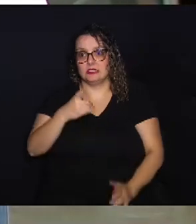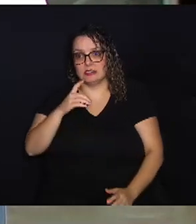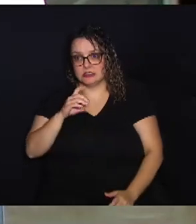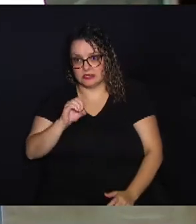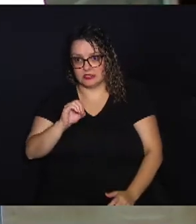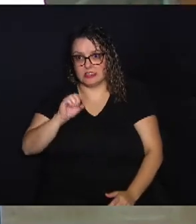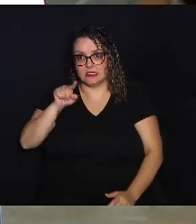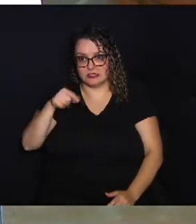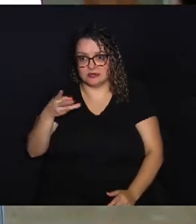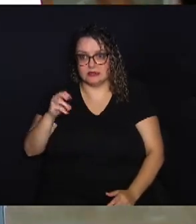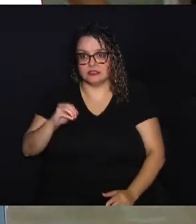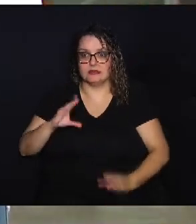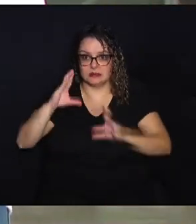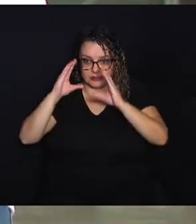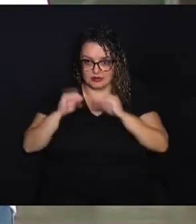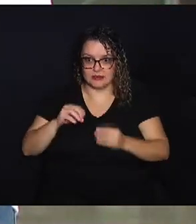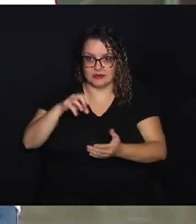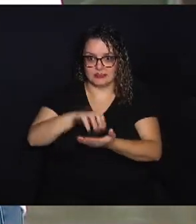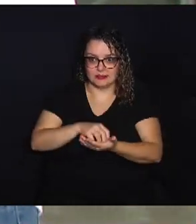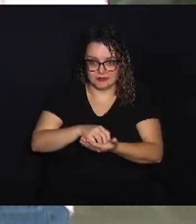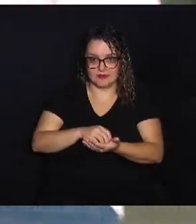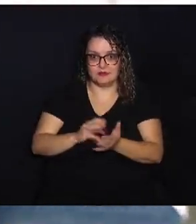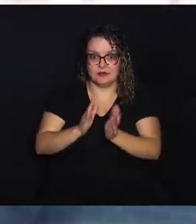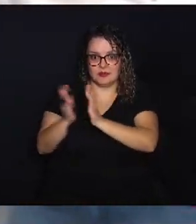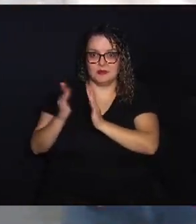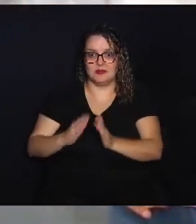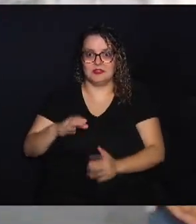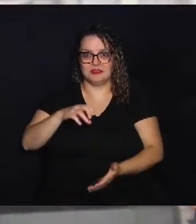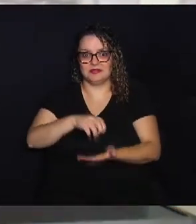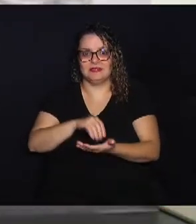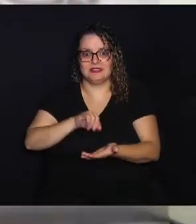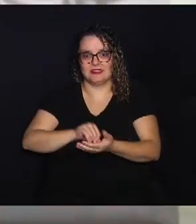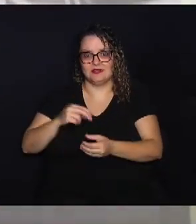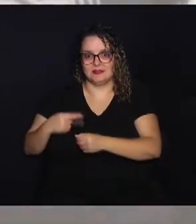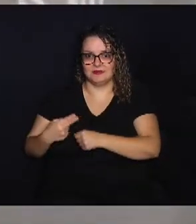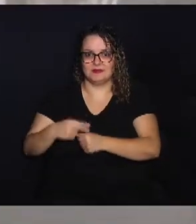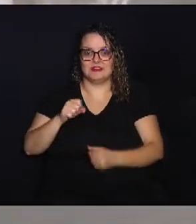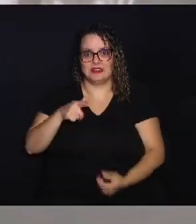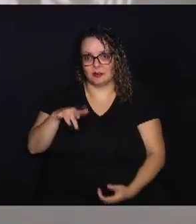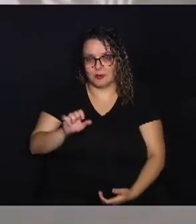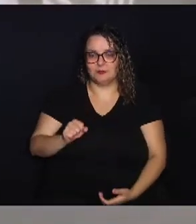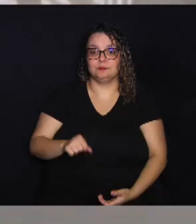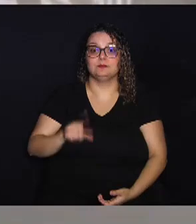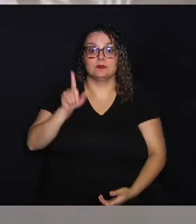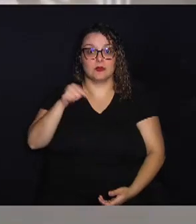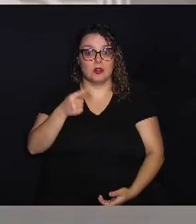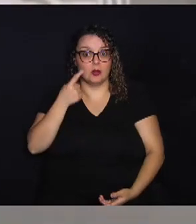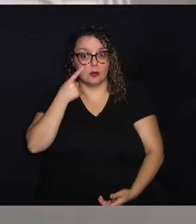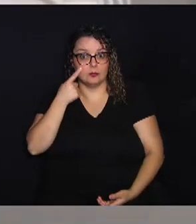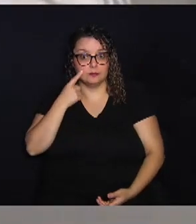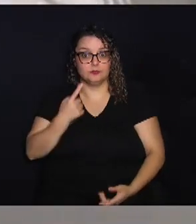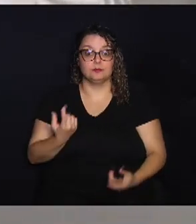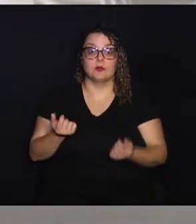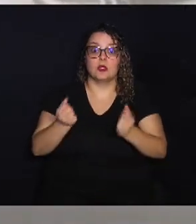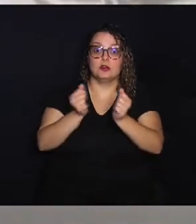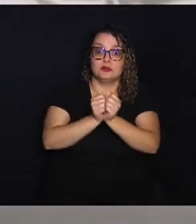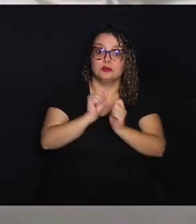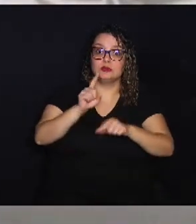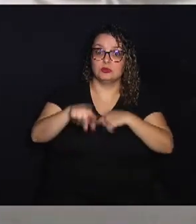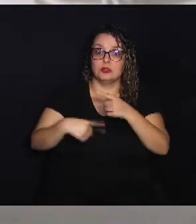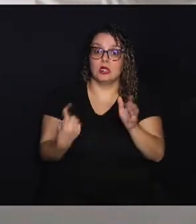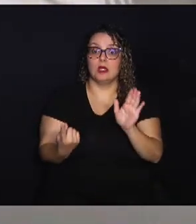no saguão da Biblioteca Central. Tá certo, então, obrigada. E olha, essa exposição, ela coincide com outro